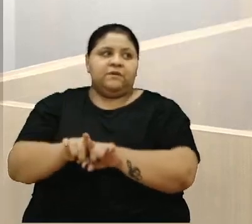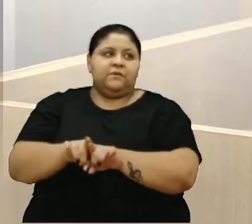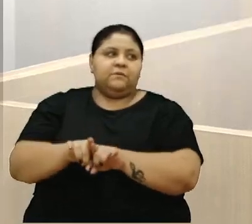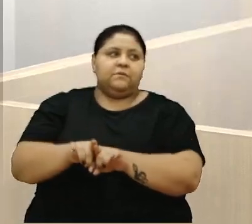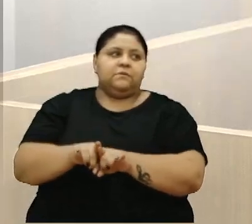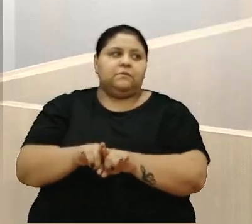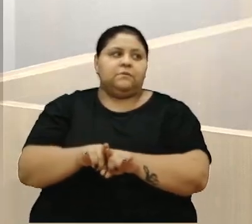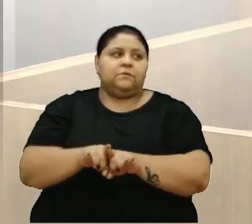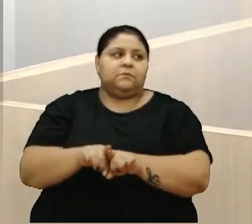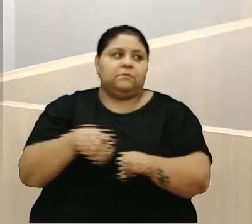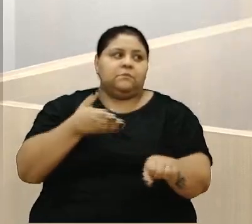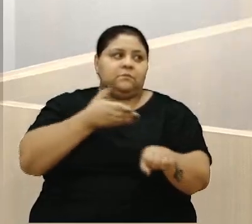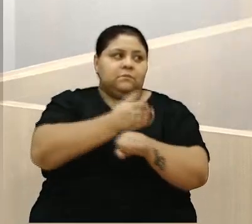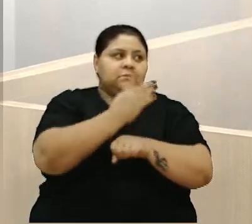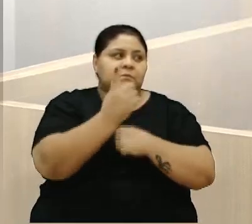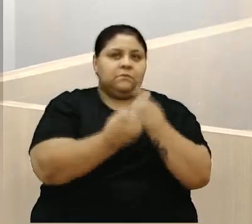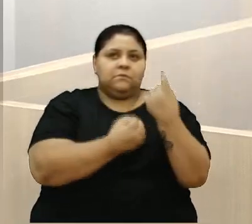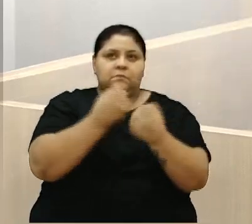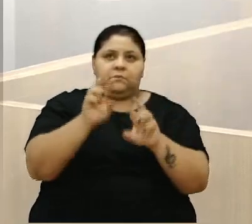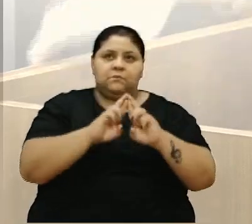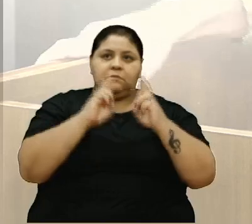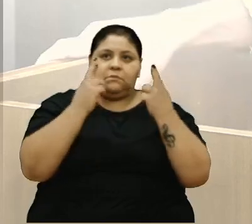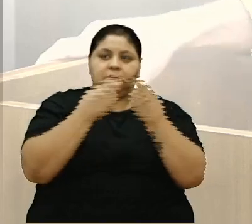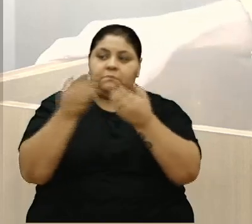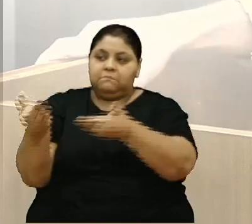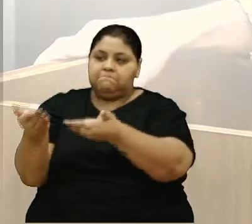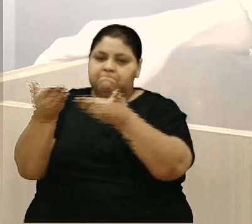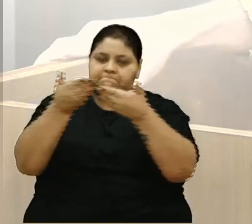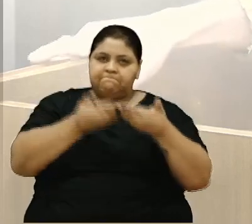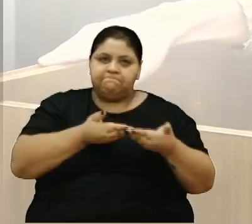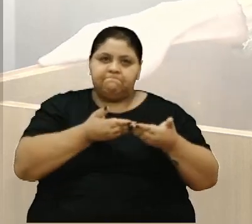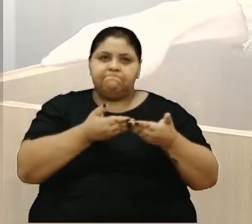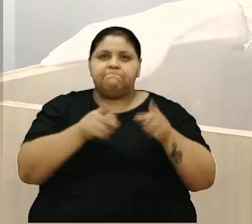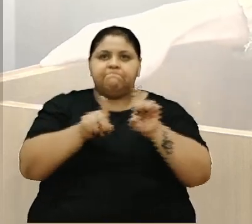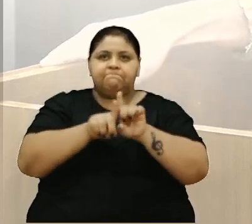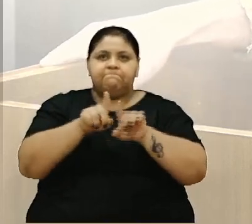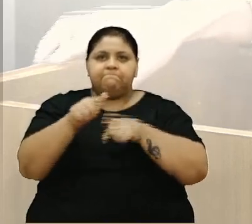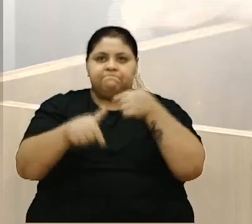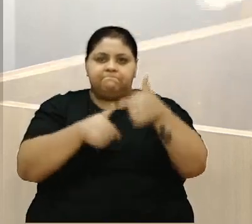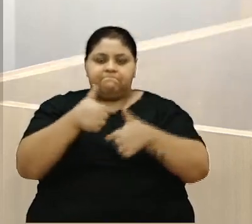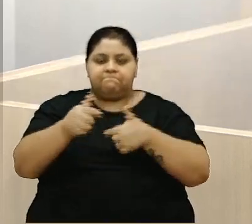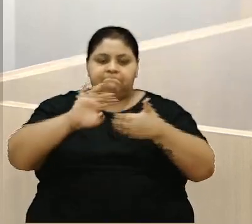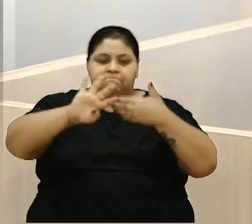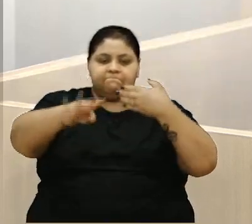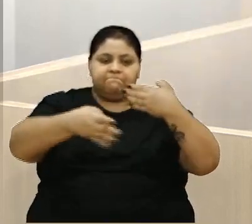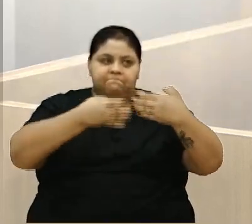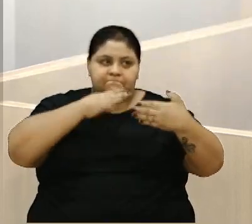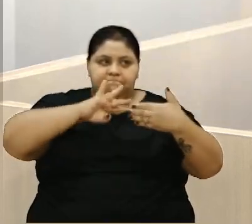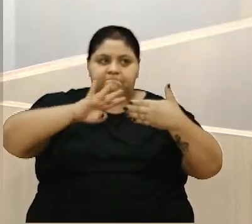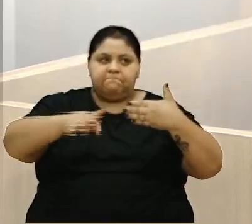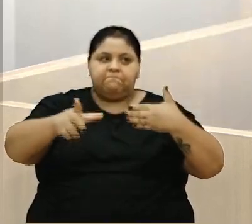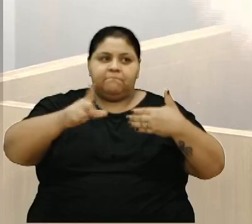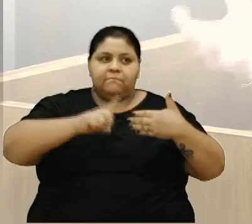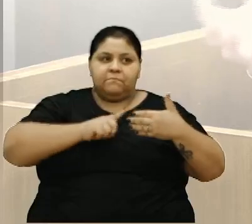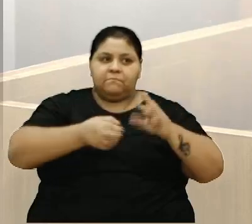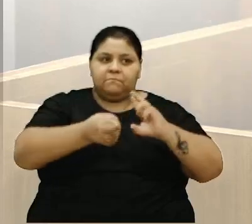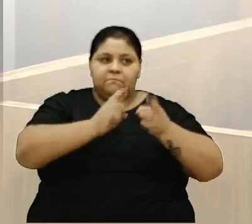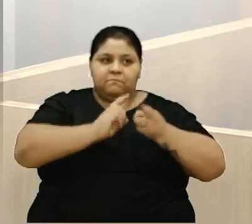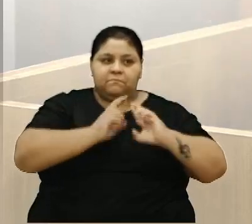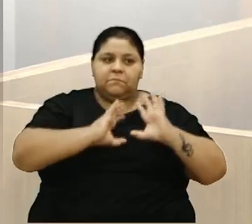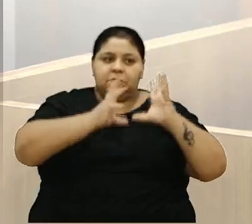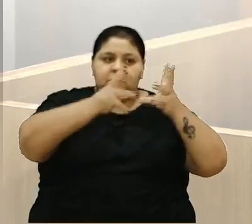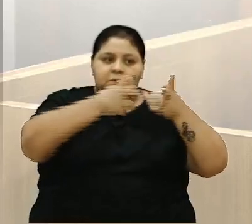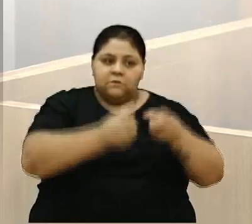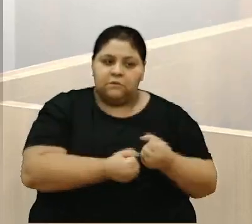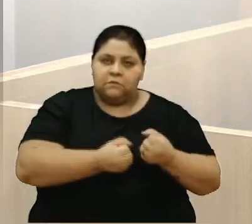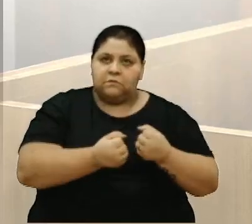trabalho, participo de algumas reuniões, quando sou convidado. Assim, é um trabalho extremamente transparente que eu procuro ter um bom relacionamento com todos,